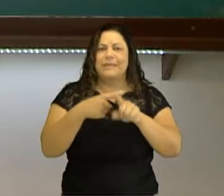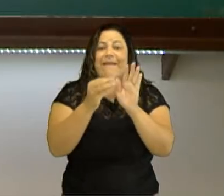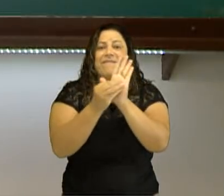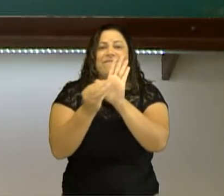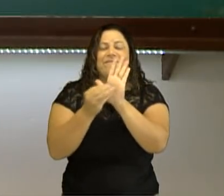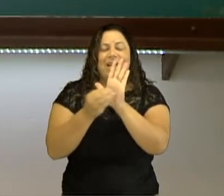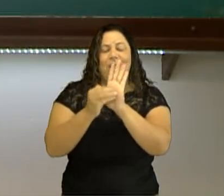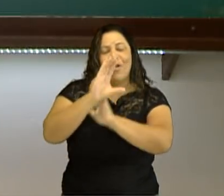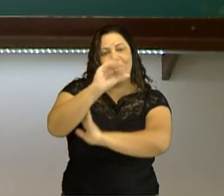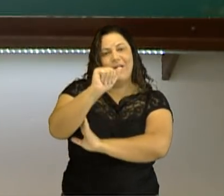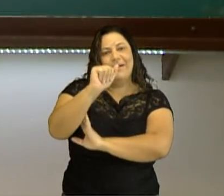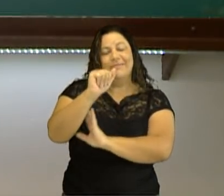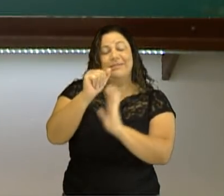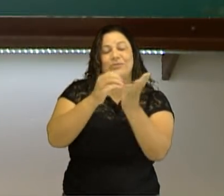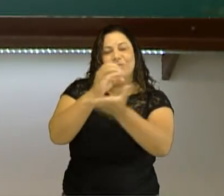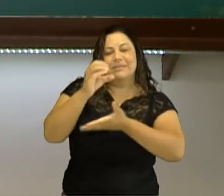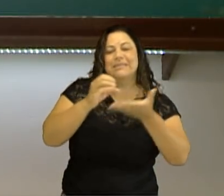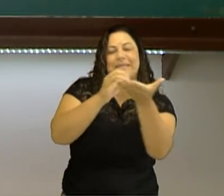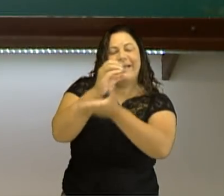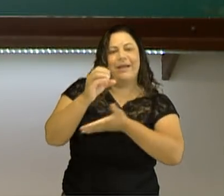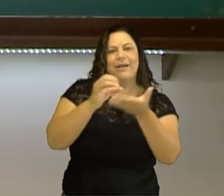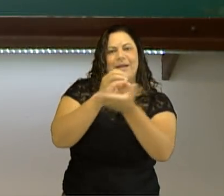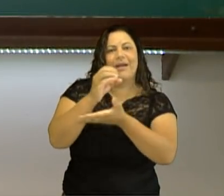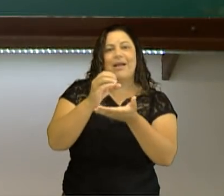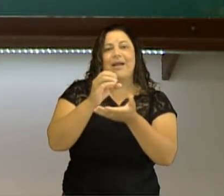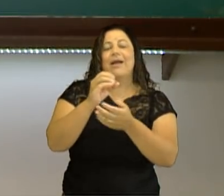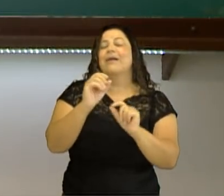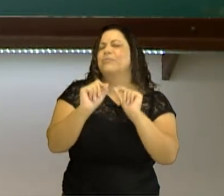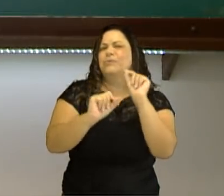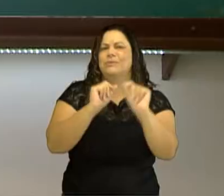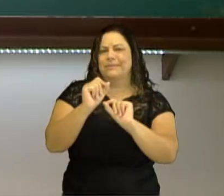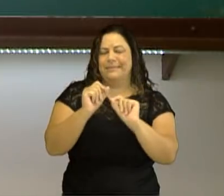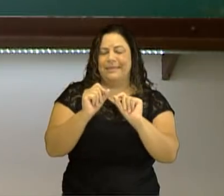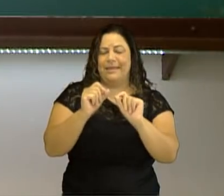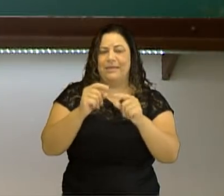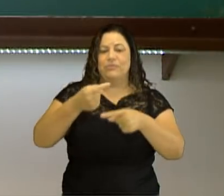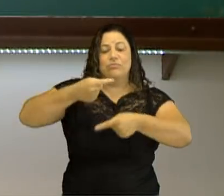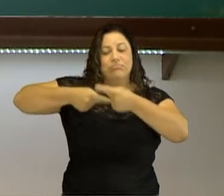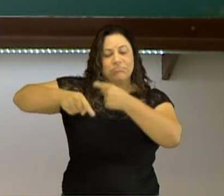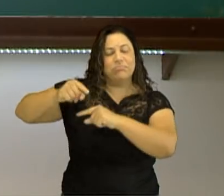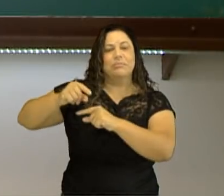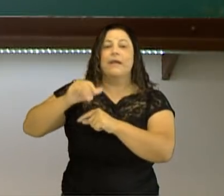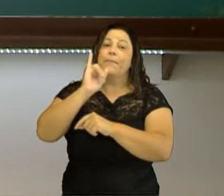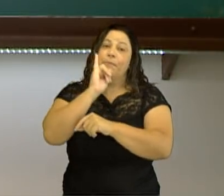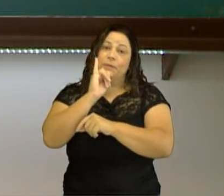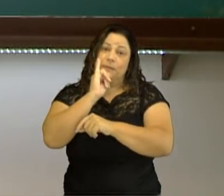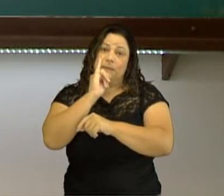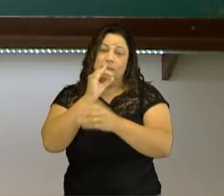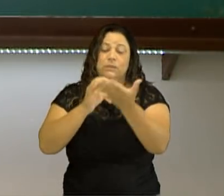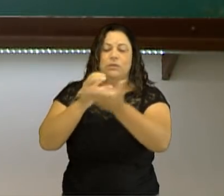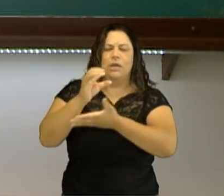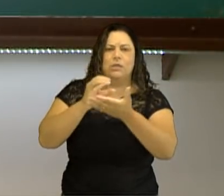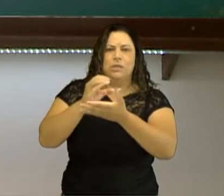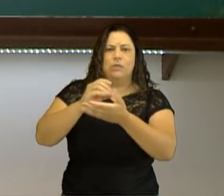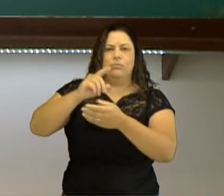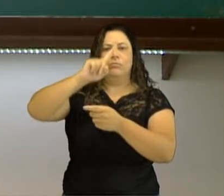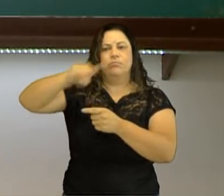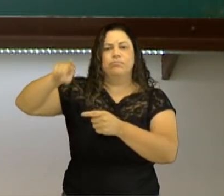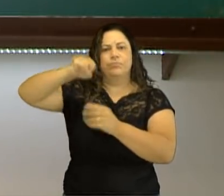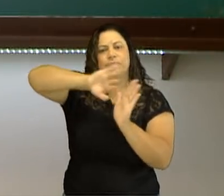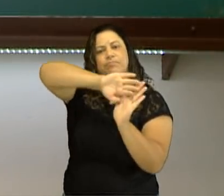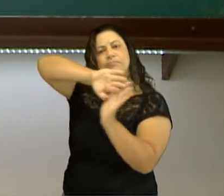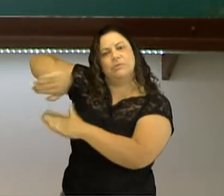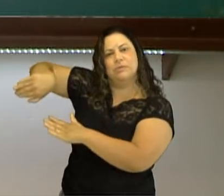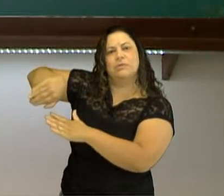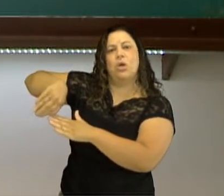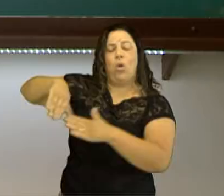ser a nossa fonte de energia. Então, se a pessoa reduzir completamente o consumo de carboidratos, o corpo dela vai